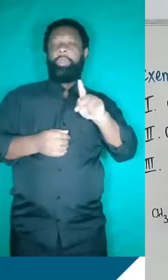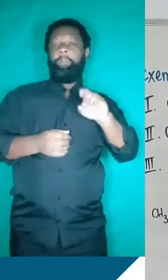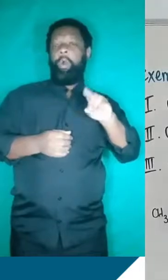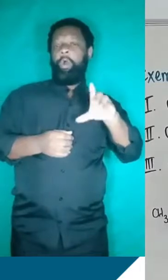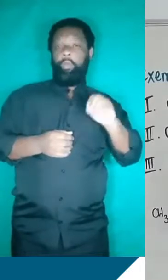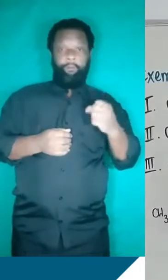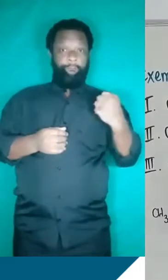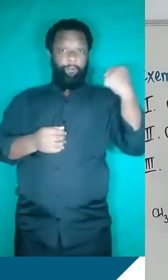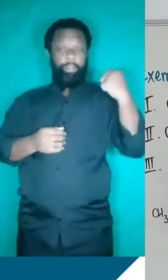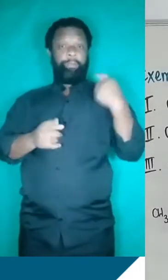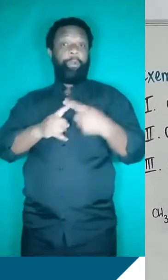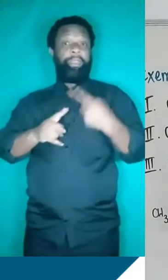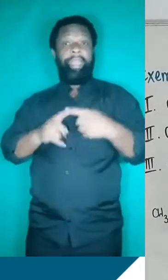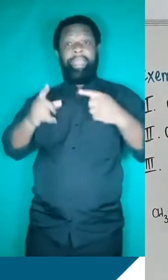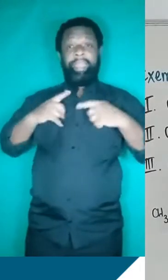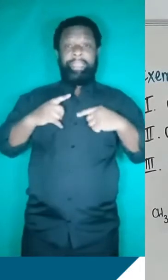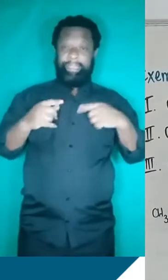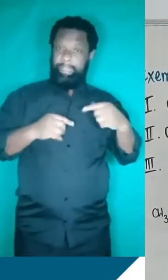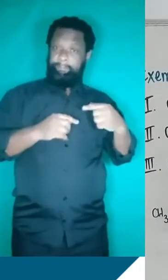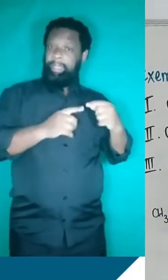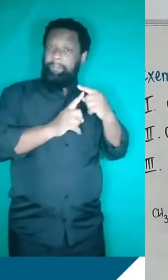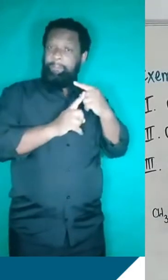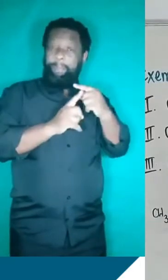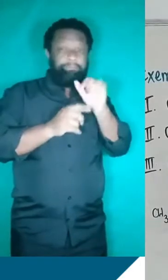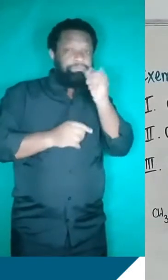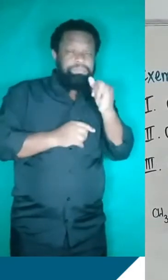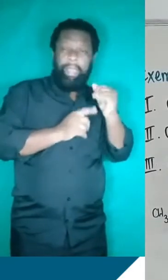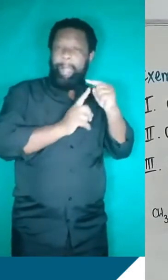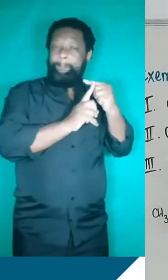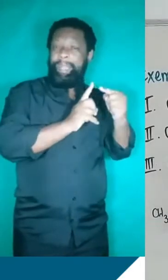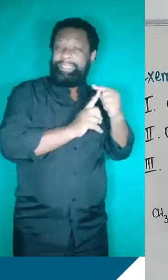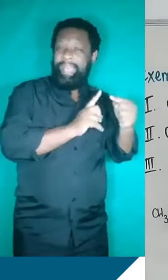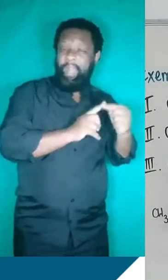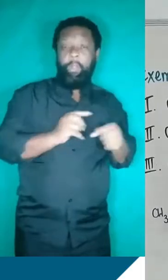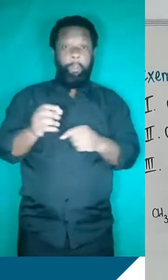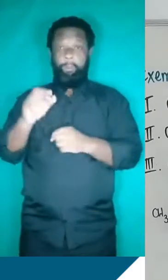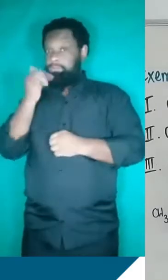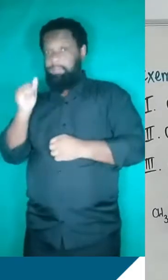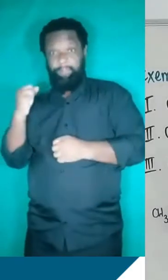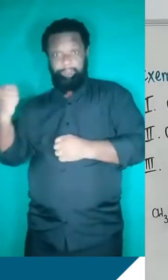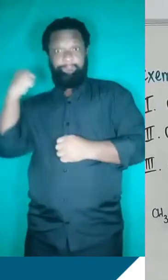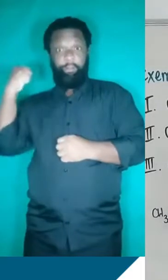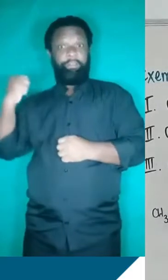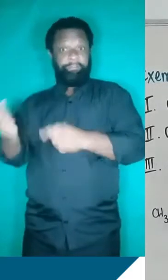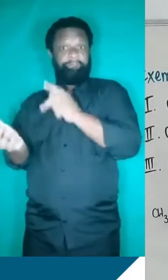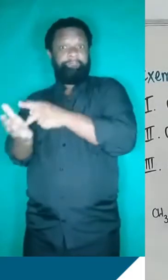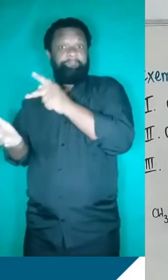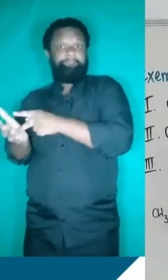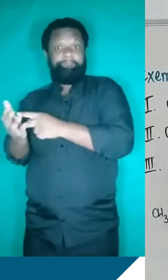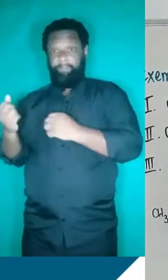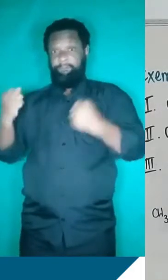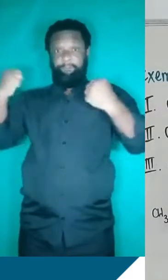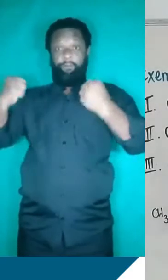ligação de hidrogênio justamente porque ela é uma interação entre uma carga parcial e uma carga real, uma carga pronunciada,